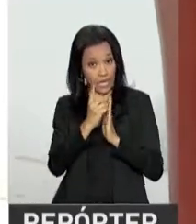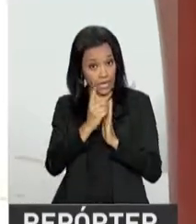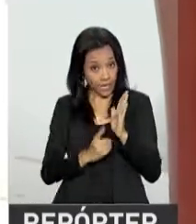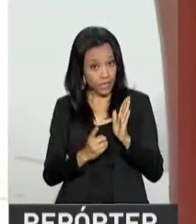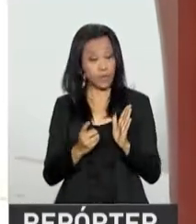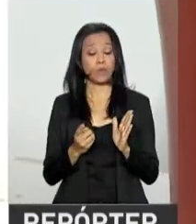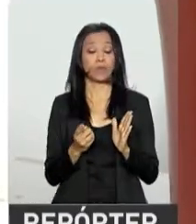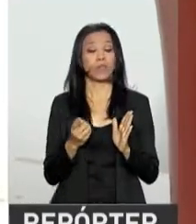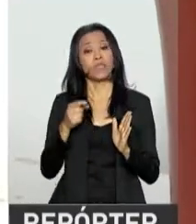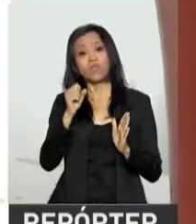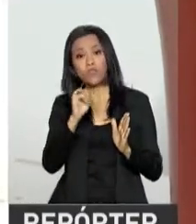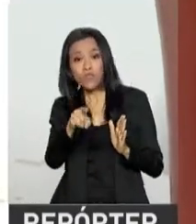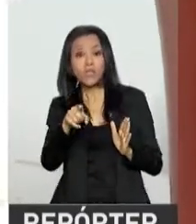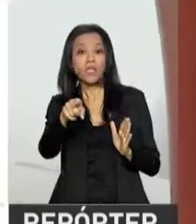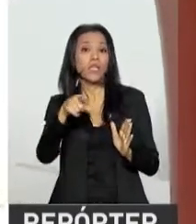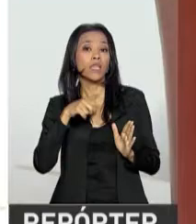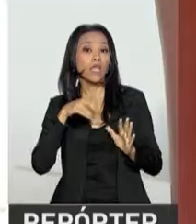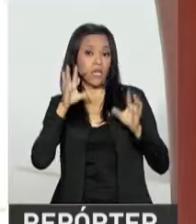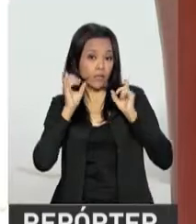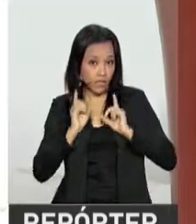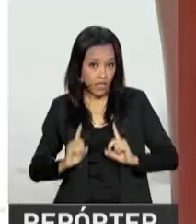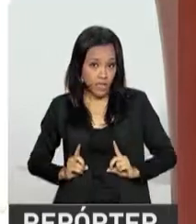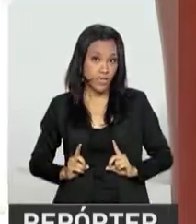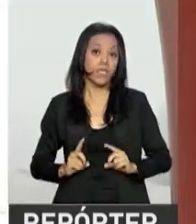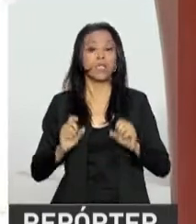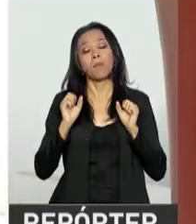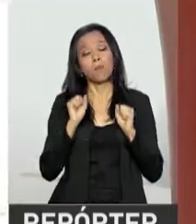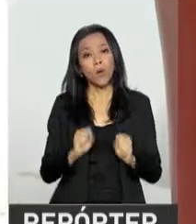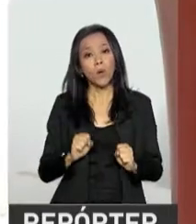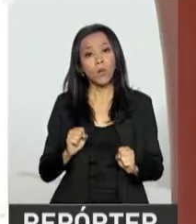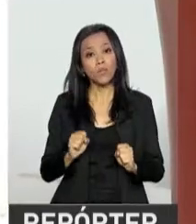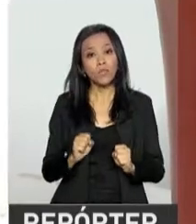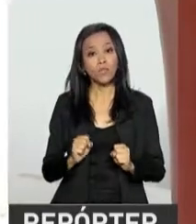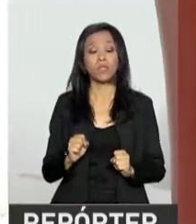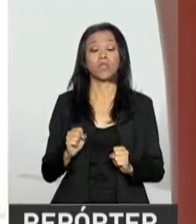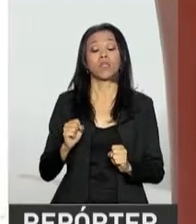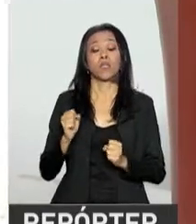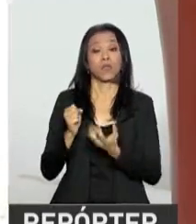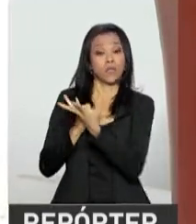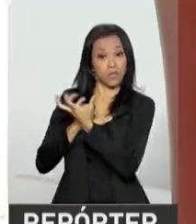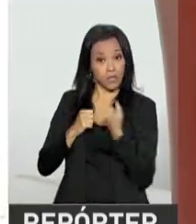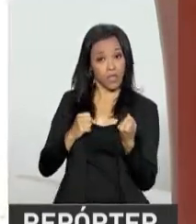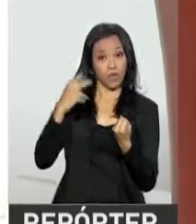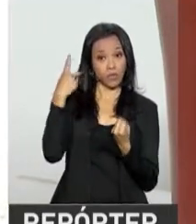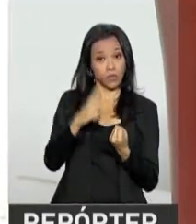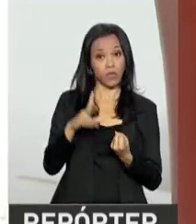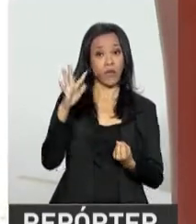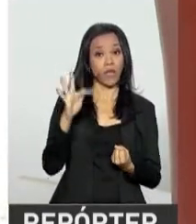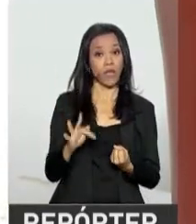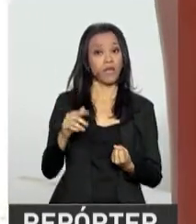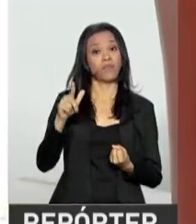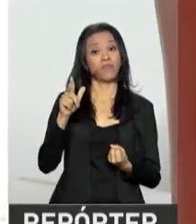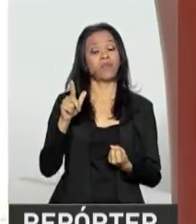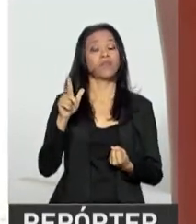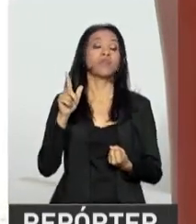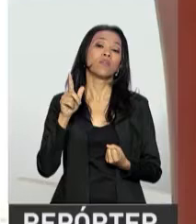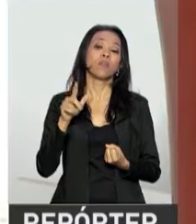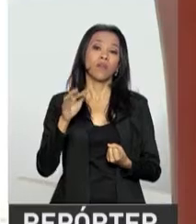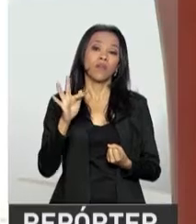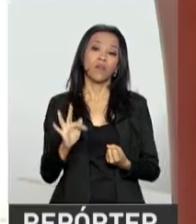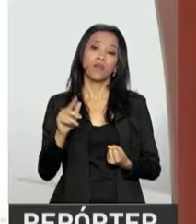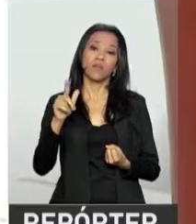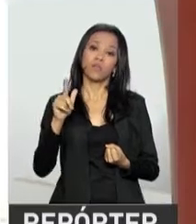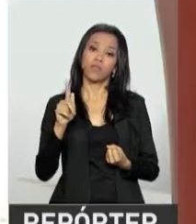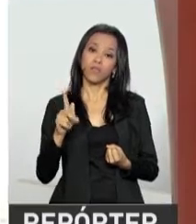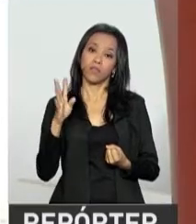tem alguma deficiência possa liberar o seu fundo de garantia para ortis e ou prótese é um